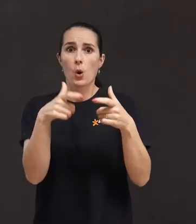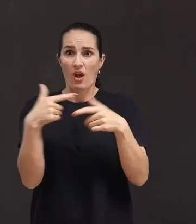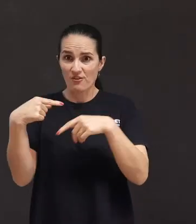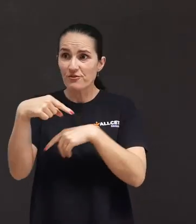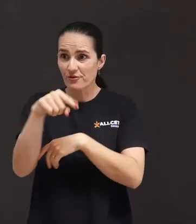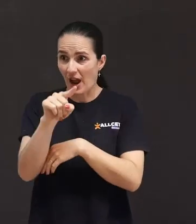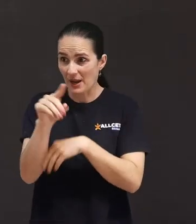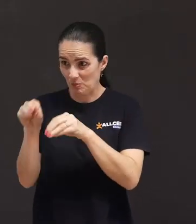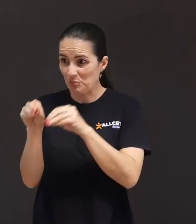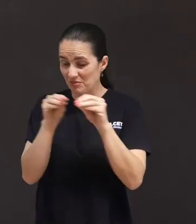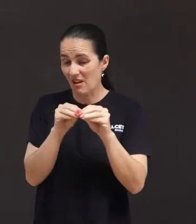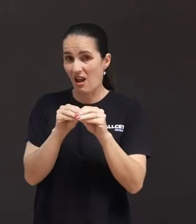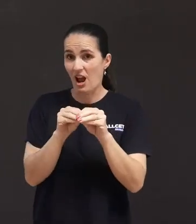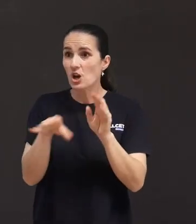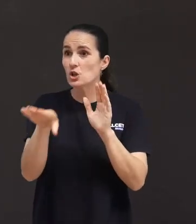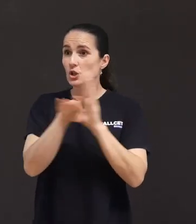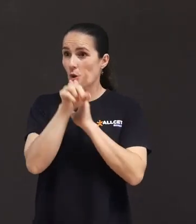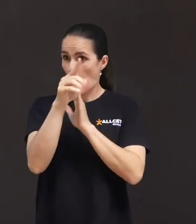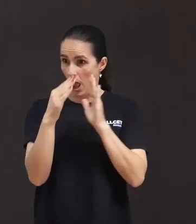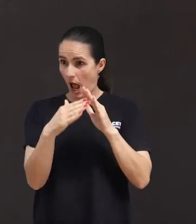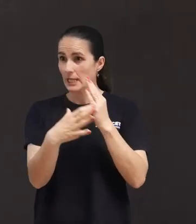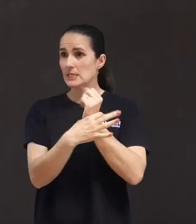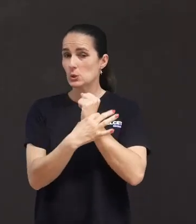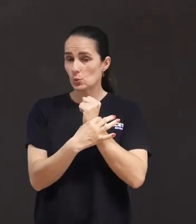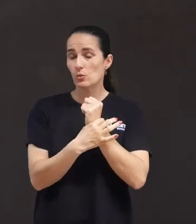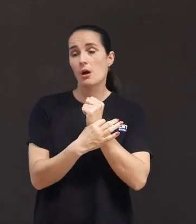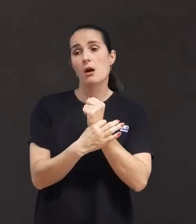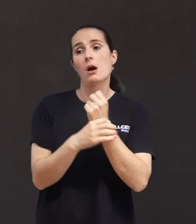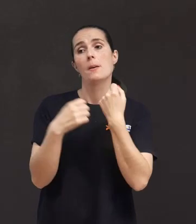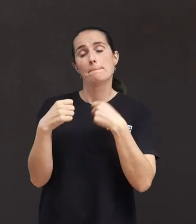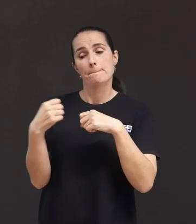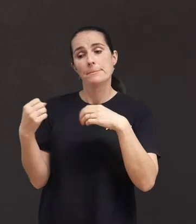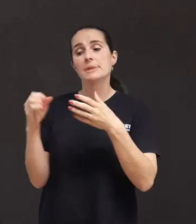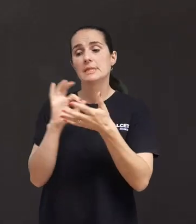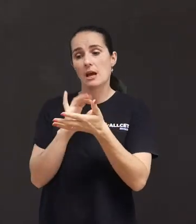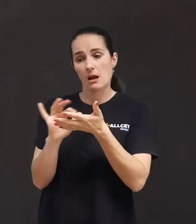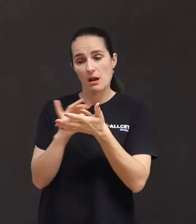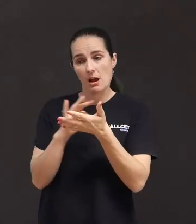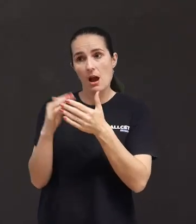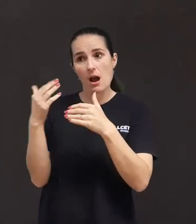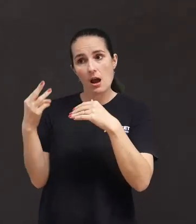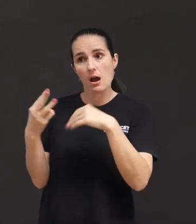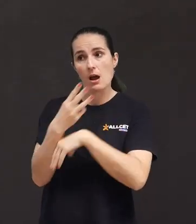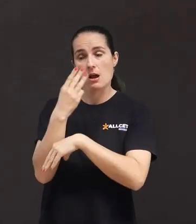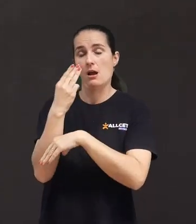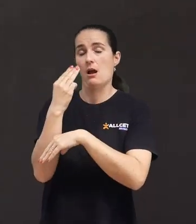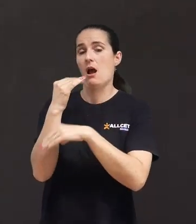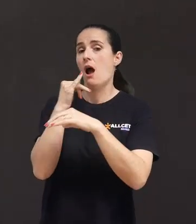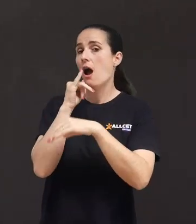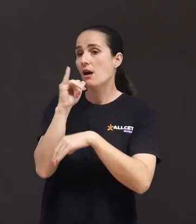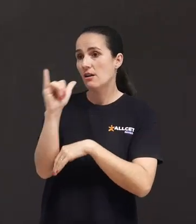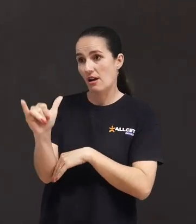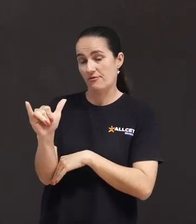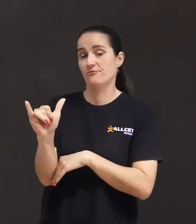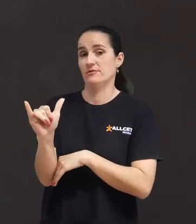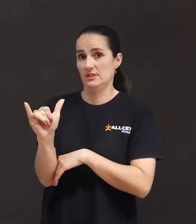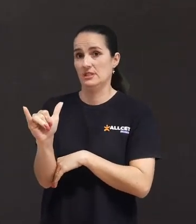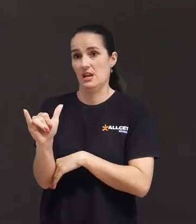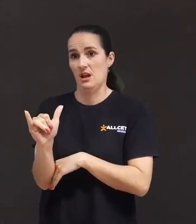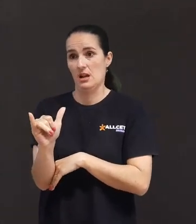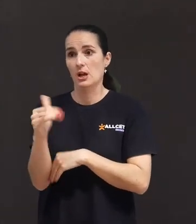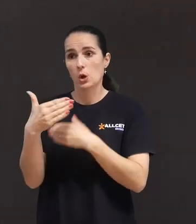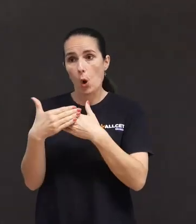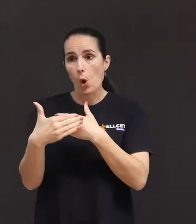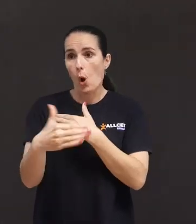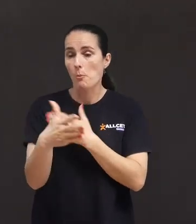tiver em segurança, tu escreve e manda um bilhete para ele falando que a